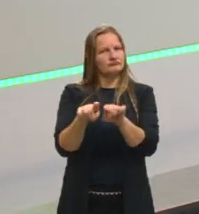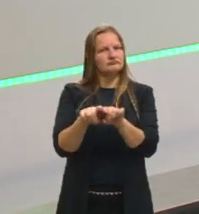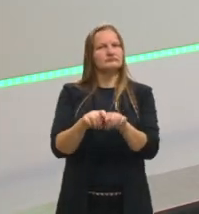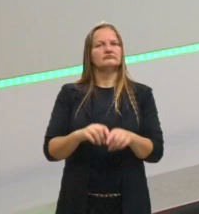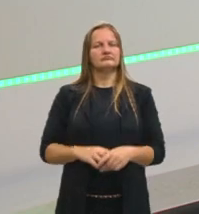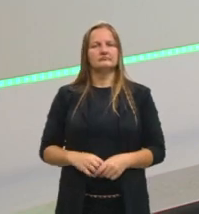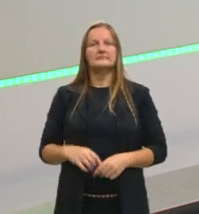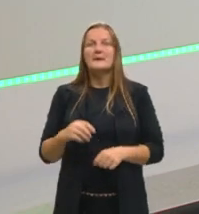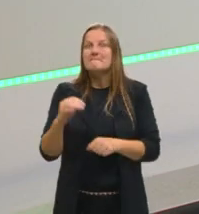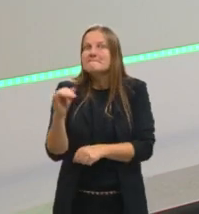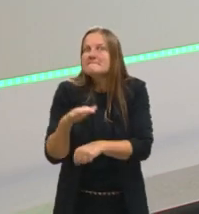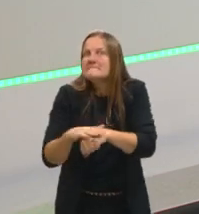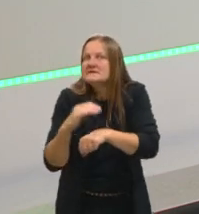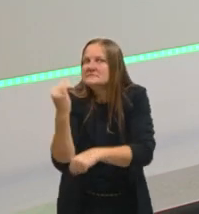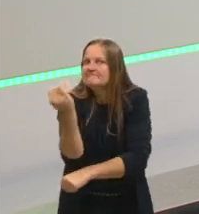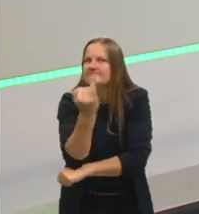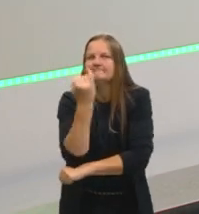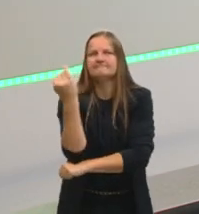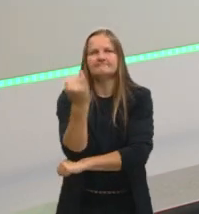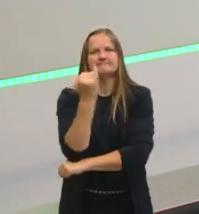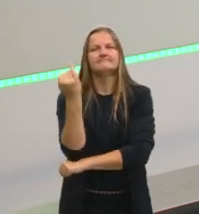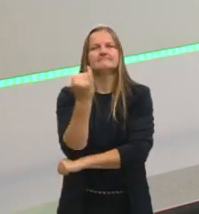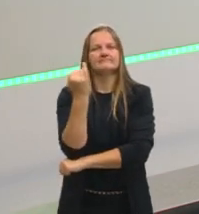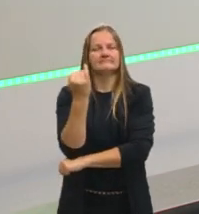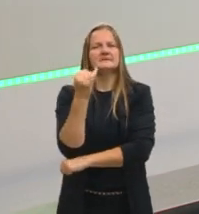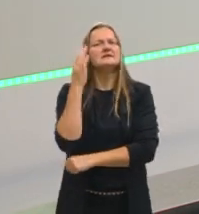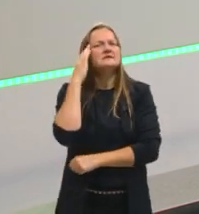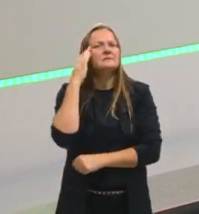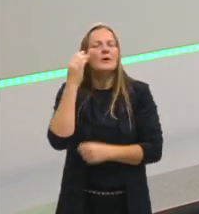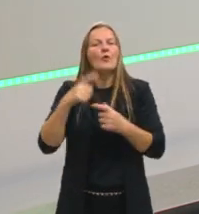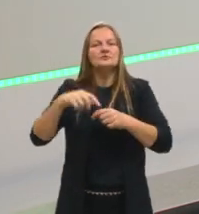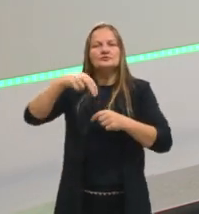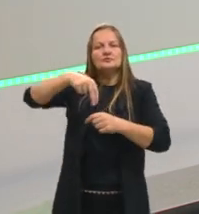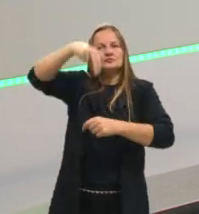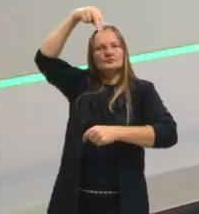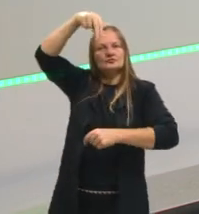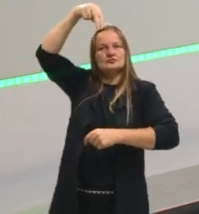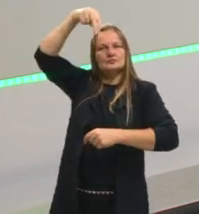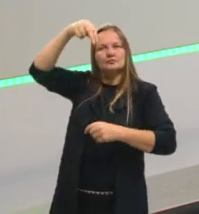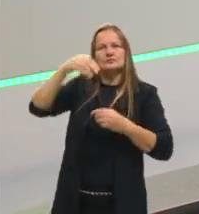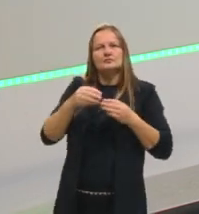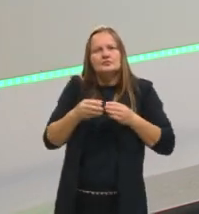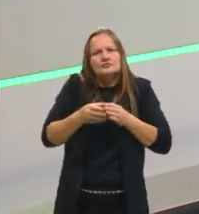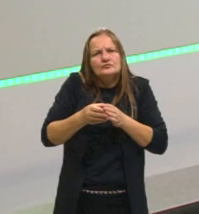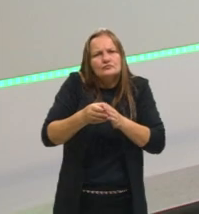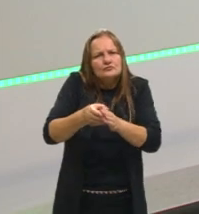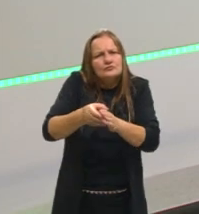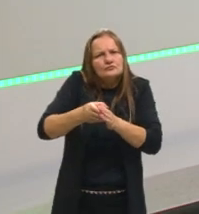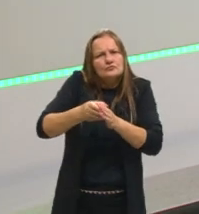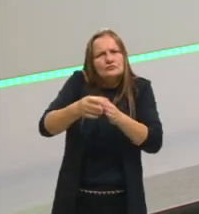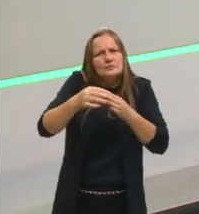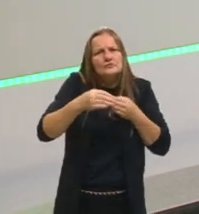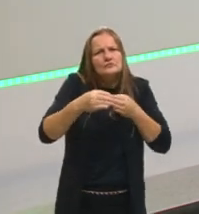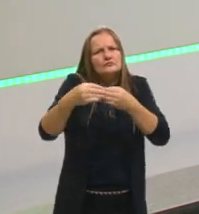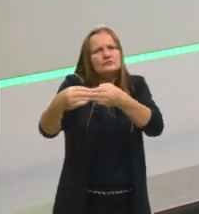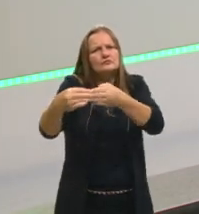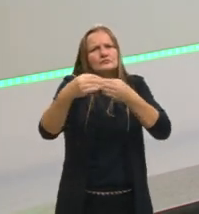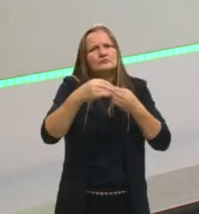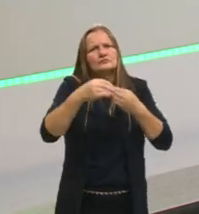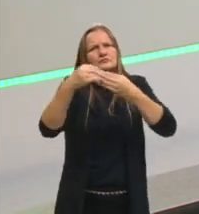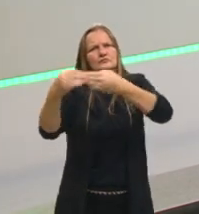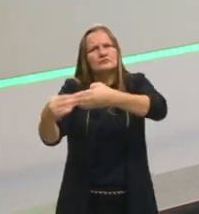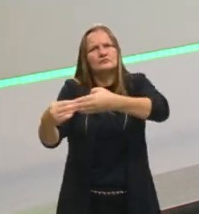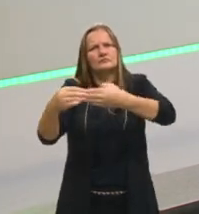mas o principal dela tá aguçada é dizer onde é que é o norte para eu orientar esse meu mapa tá